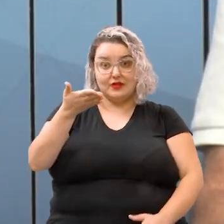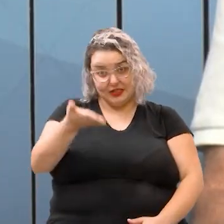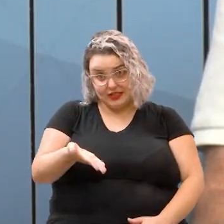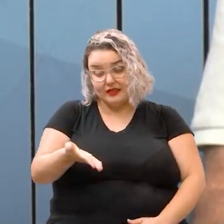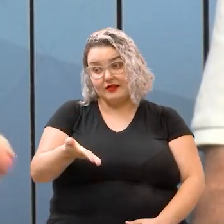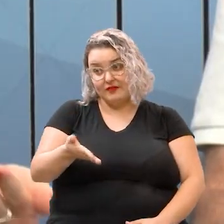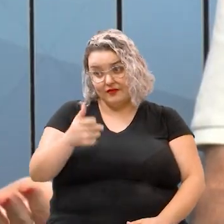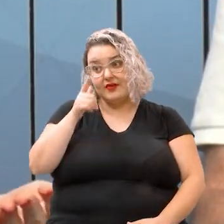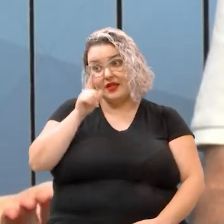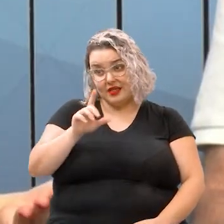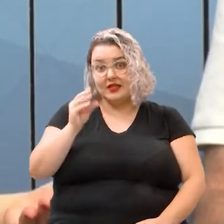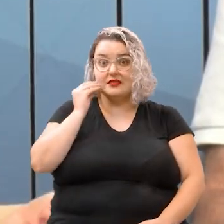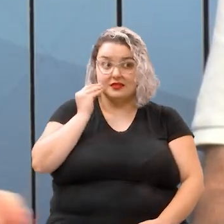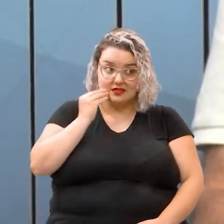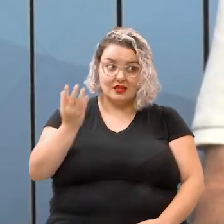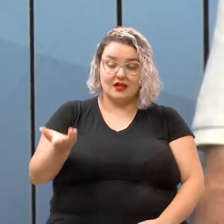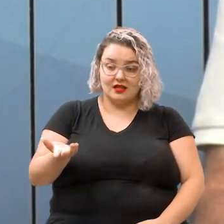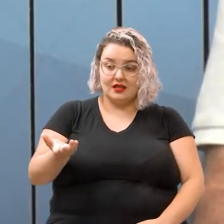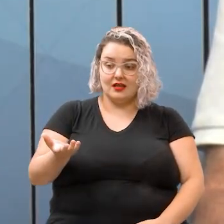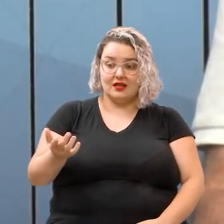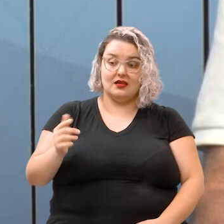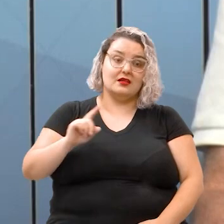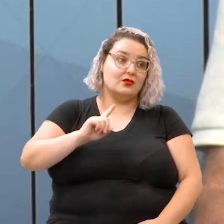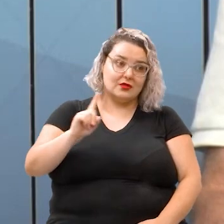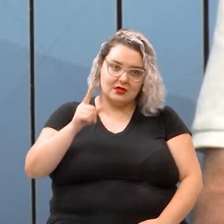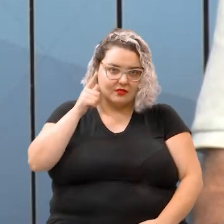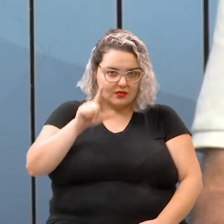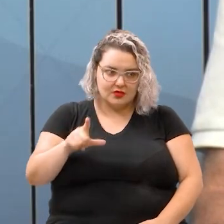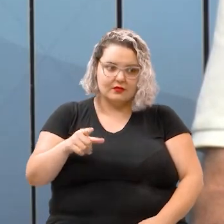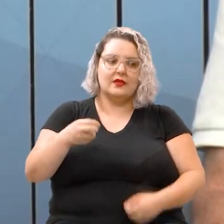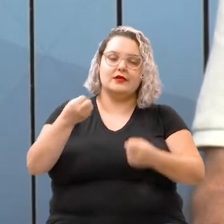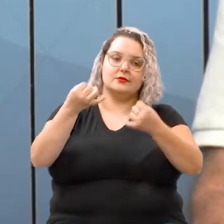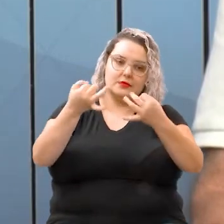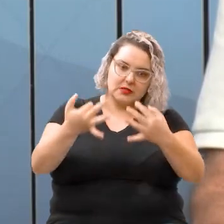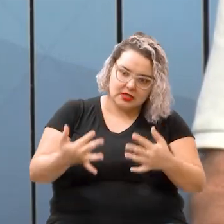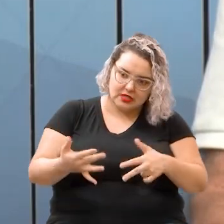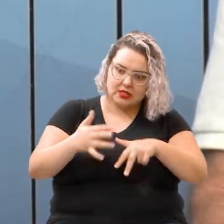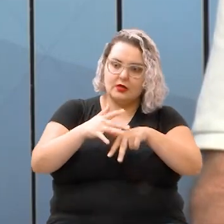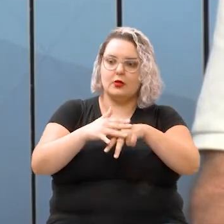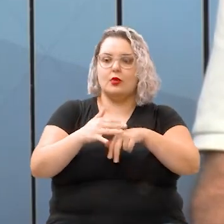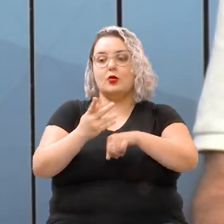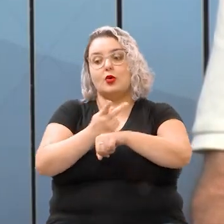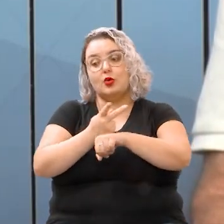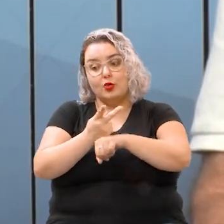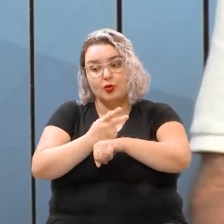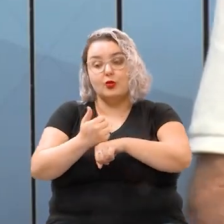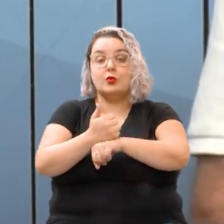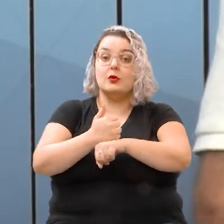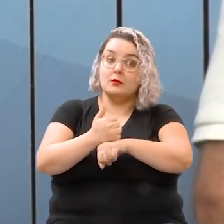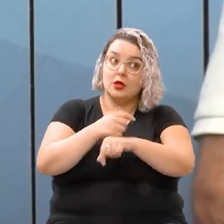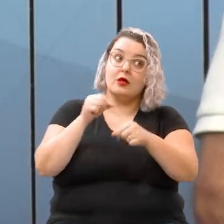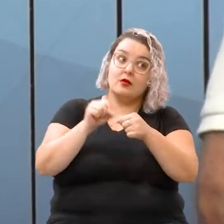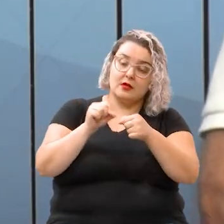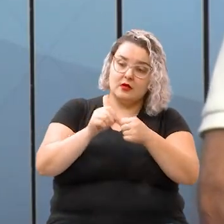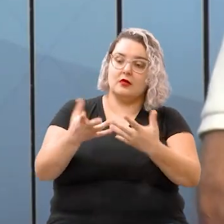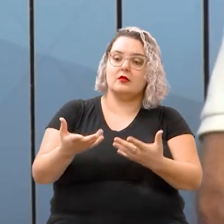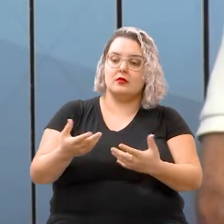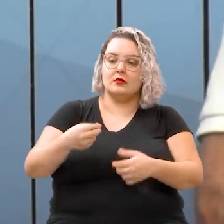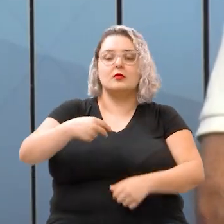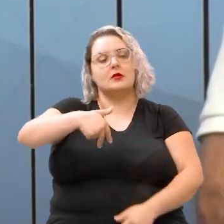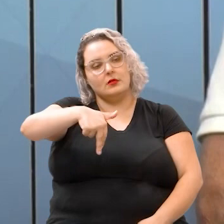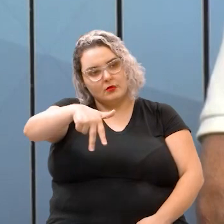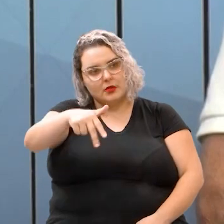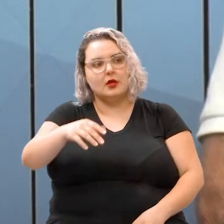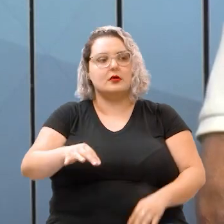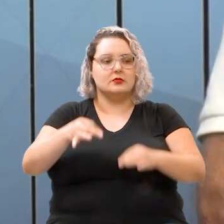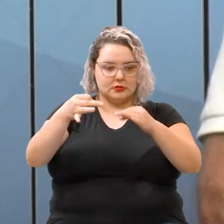resolver. Tá. E o que não dá para ele, vai orientar o paciente a procurar, de repente, o profissional que fez, ele vai sair orientado de